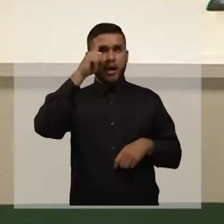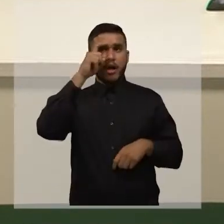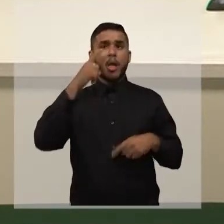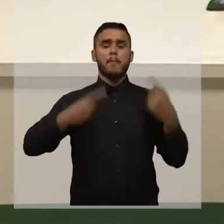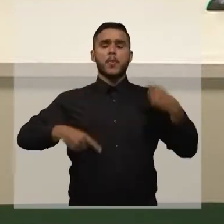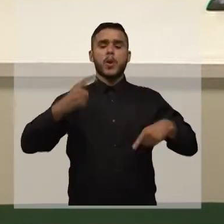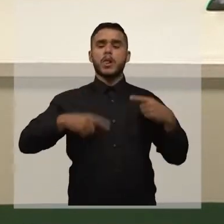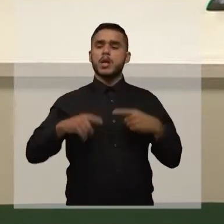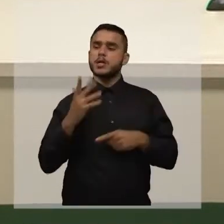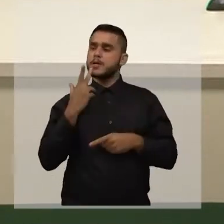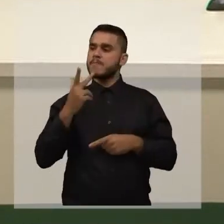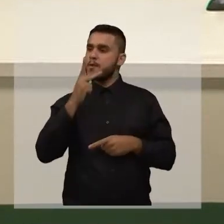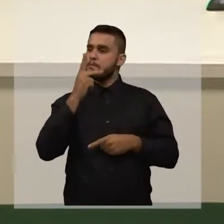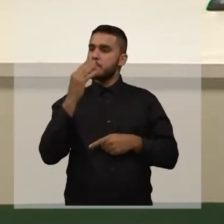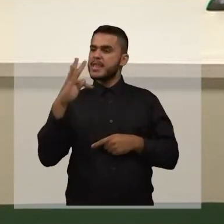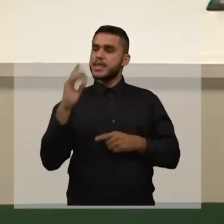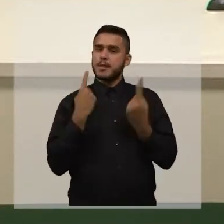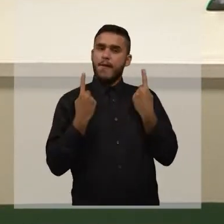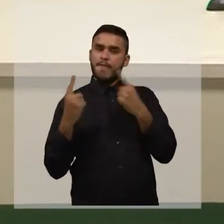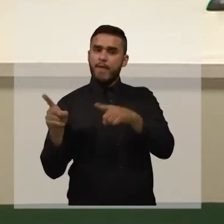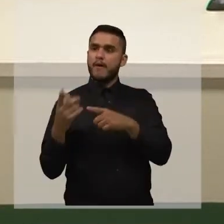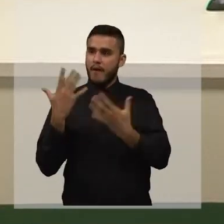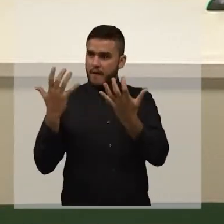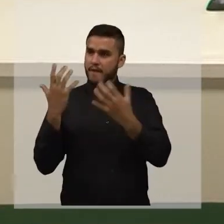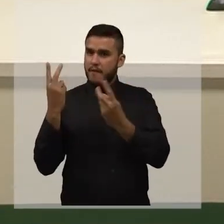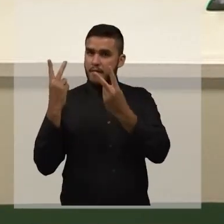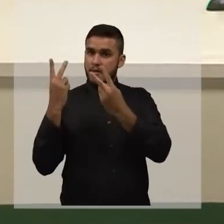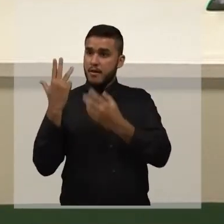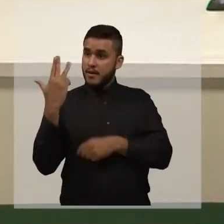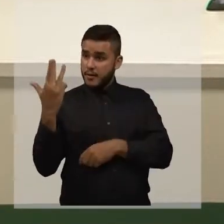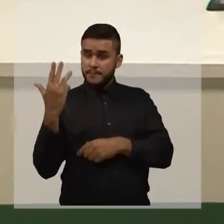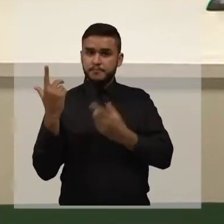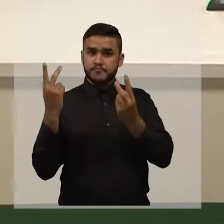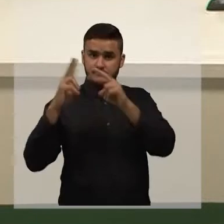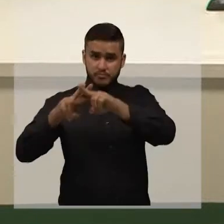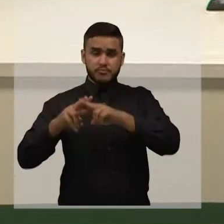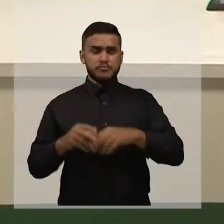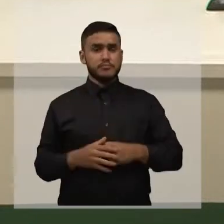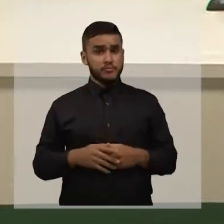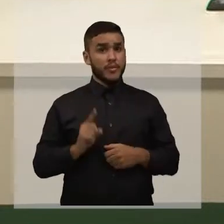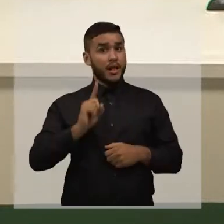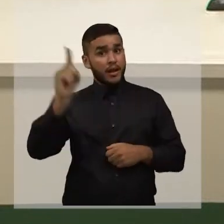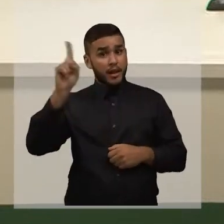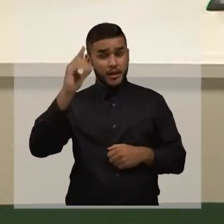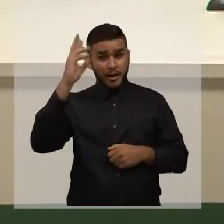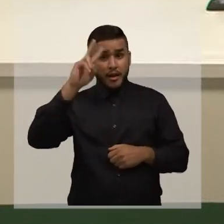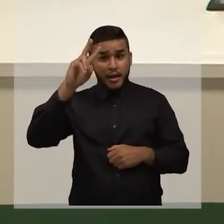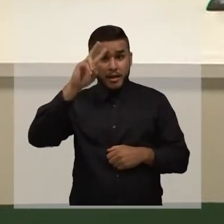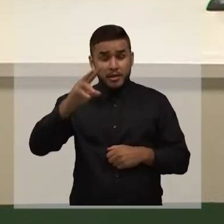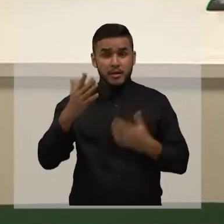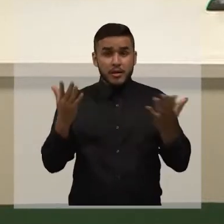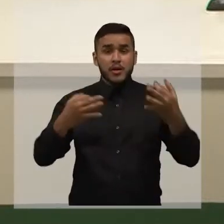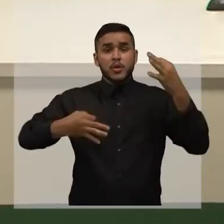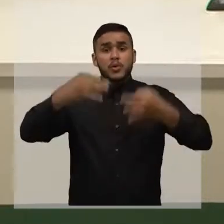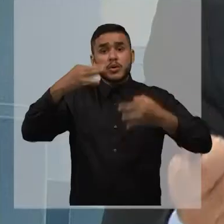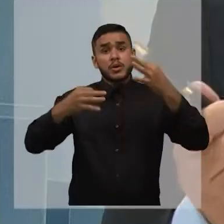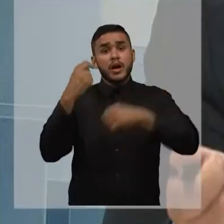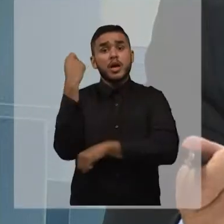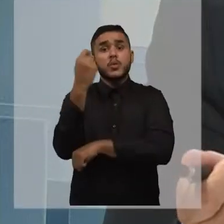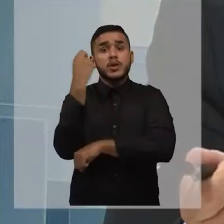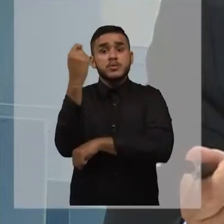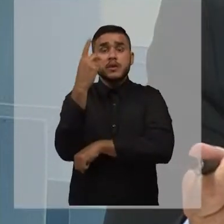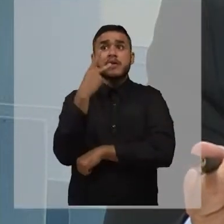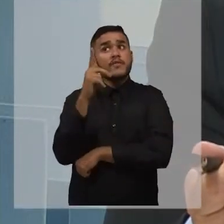foi o próprio tribunal lá do Rio Grande do Sul. Porque a sentença que o Lula levou, se o Lula não